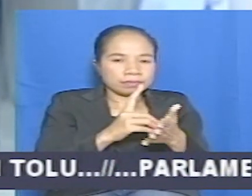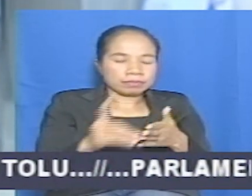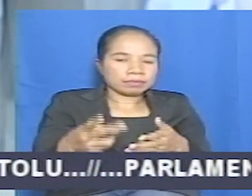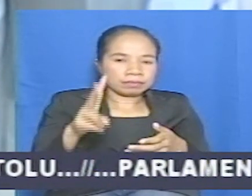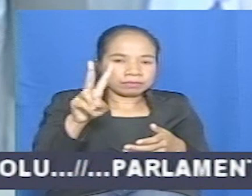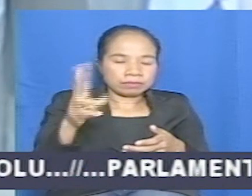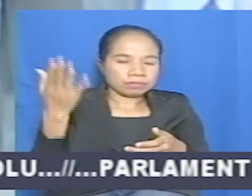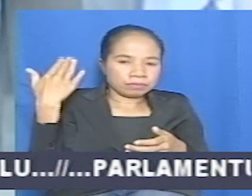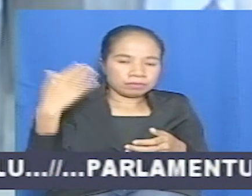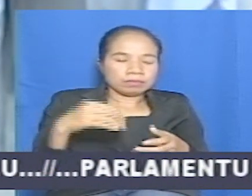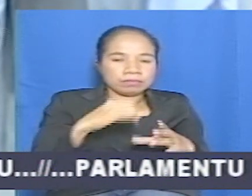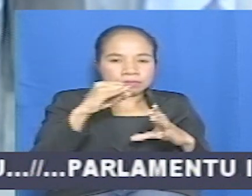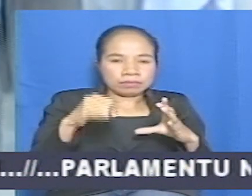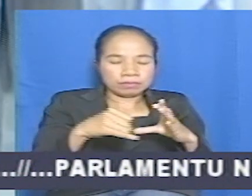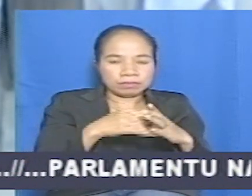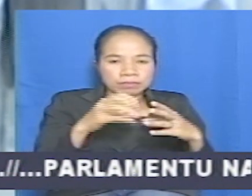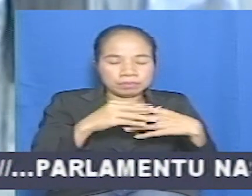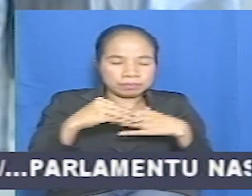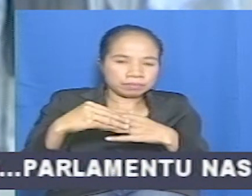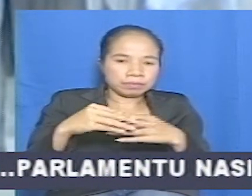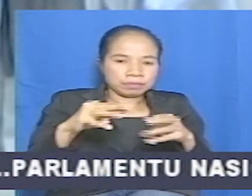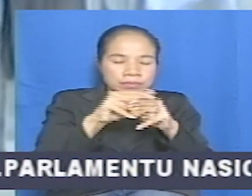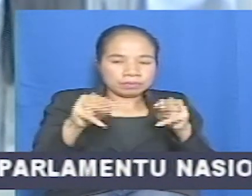Rua Liuba, Liu e a município Dili